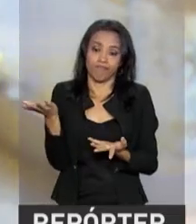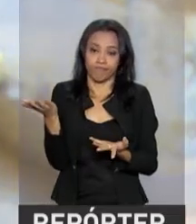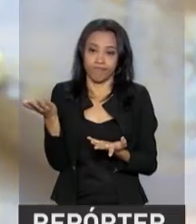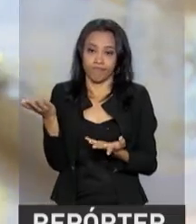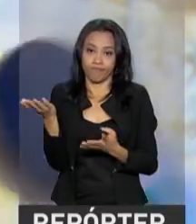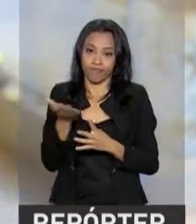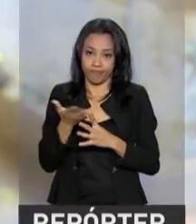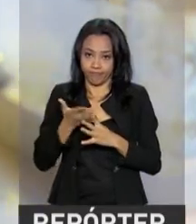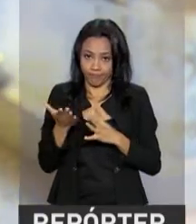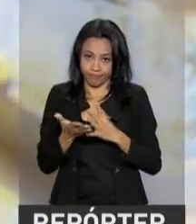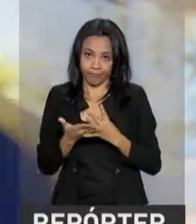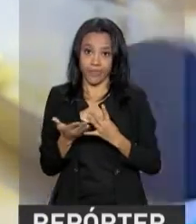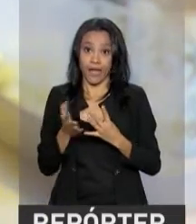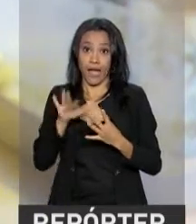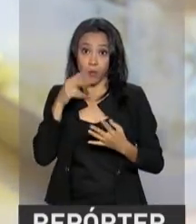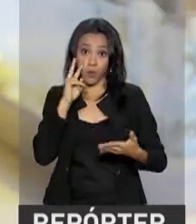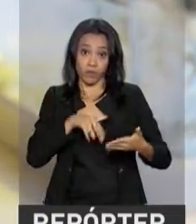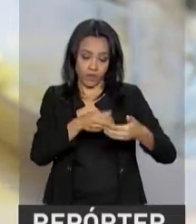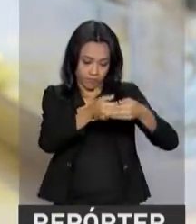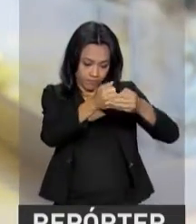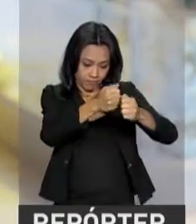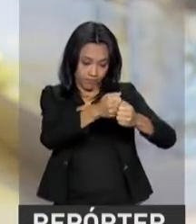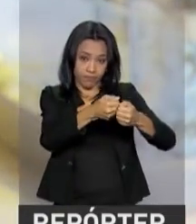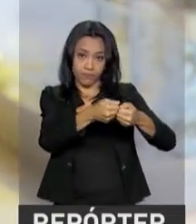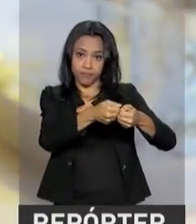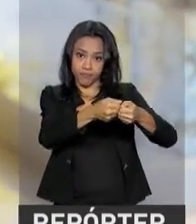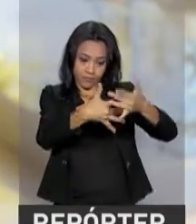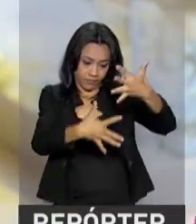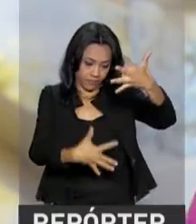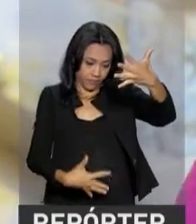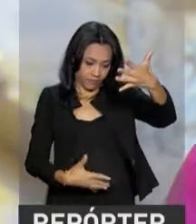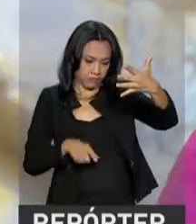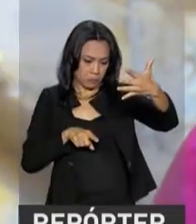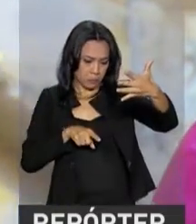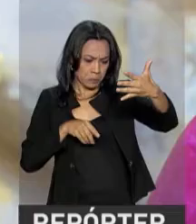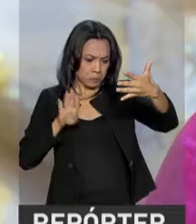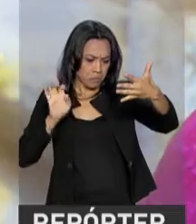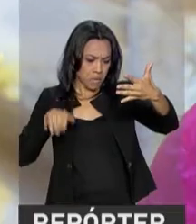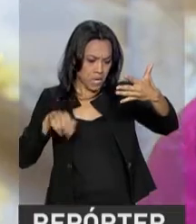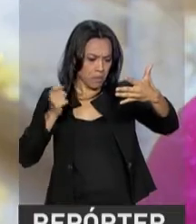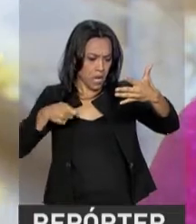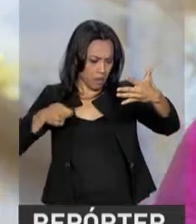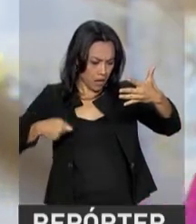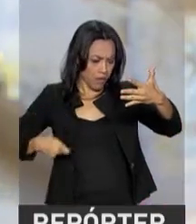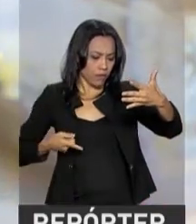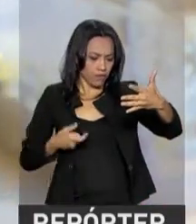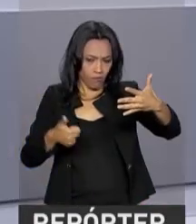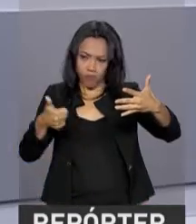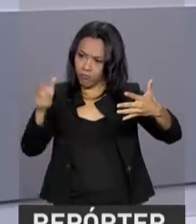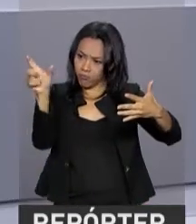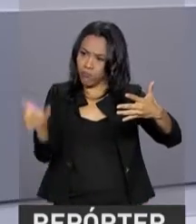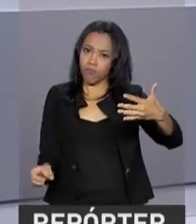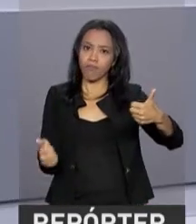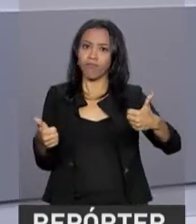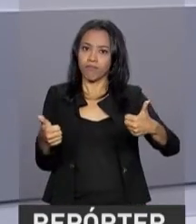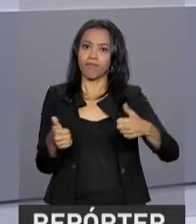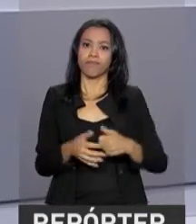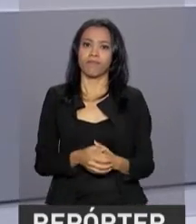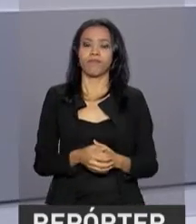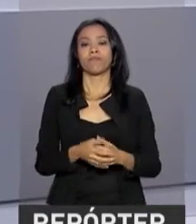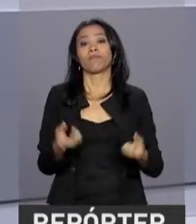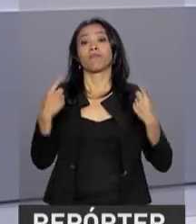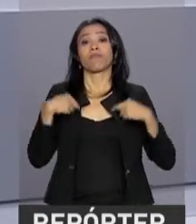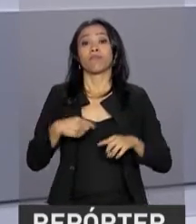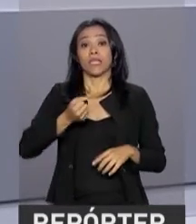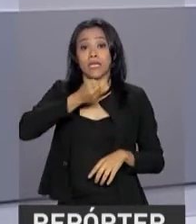aí quando olhar no histórico é tipo e já pensaram que pega vem não sei quem é fã em